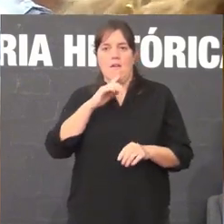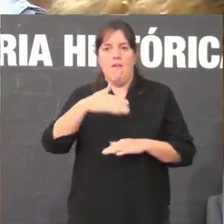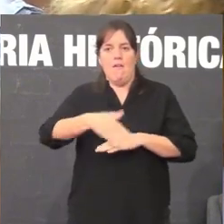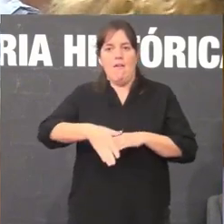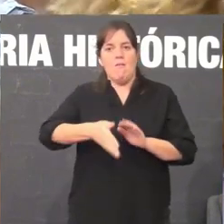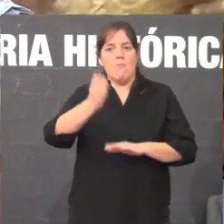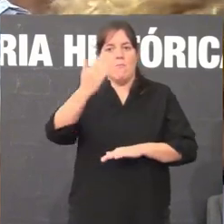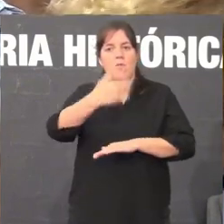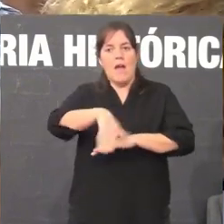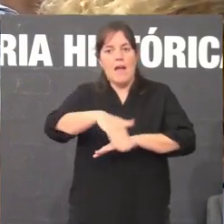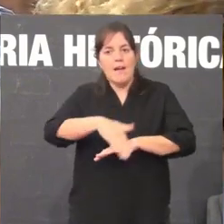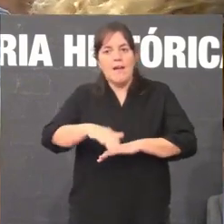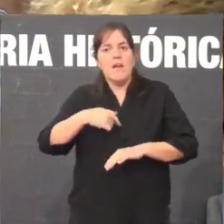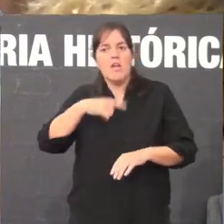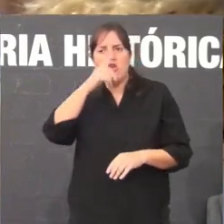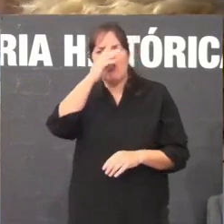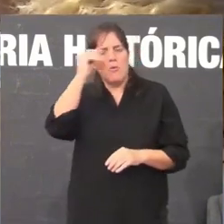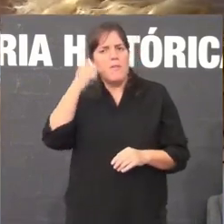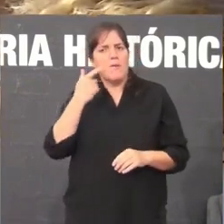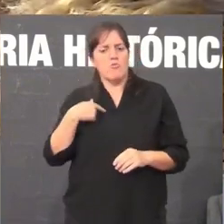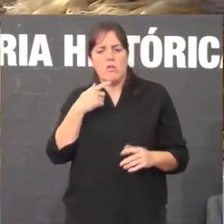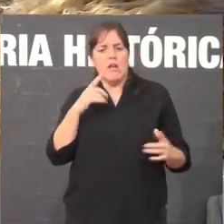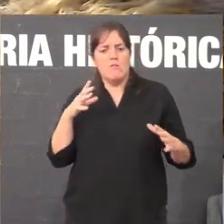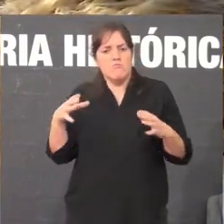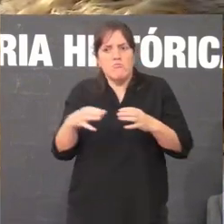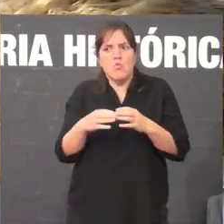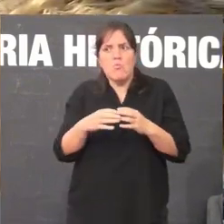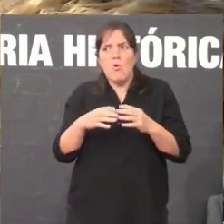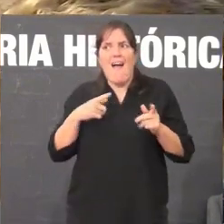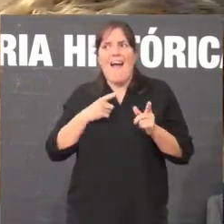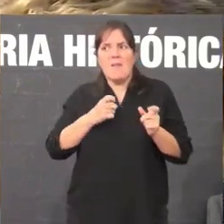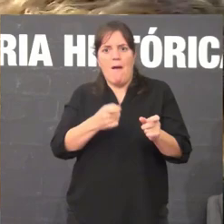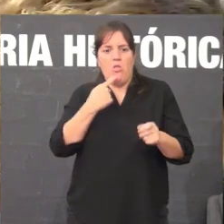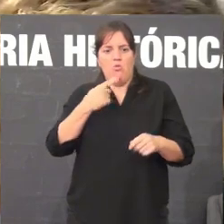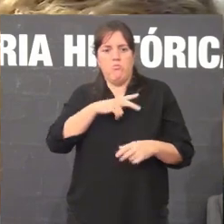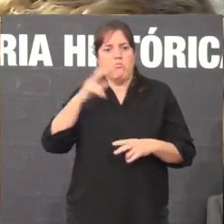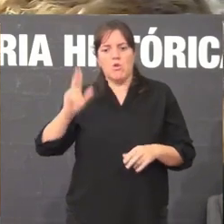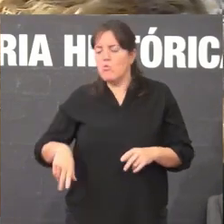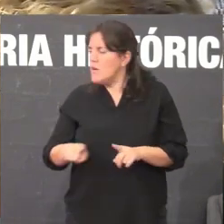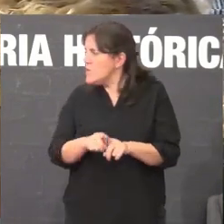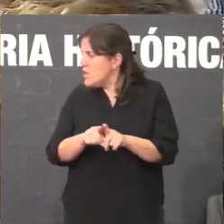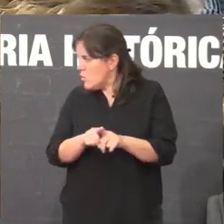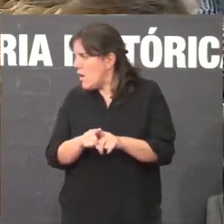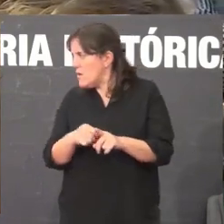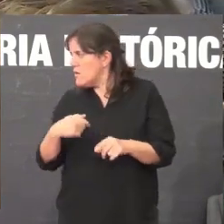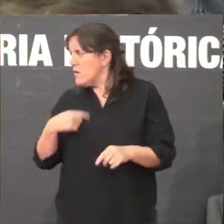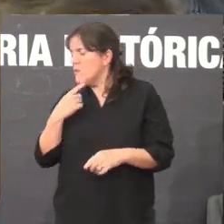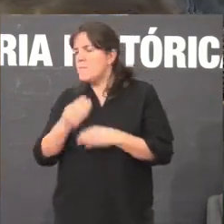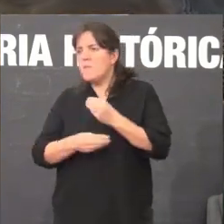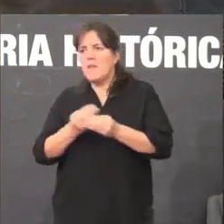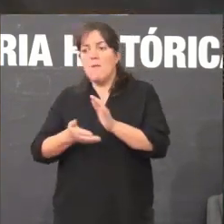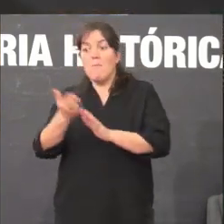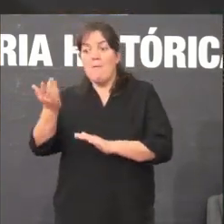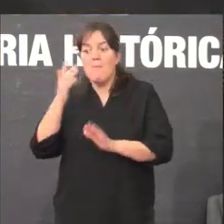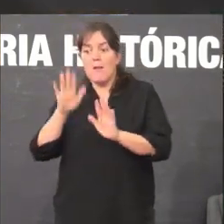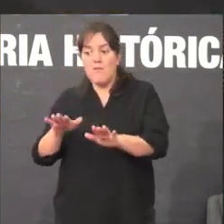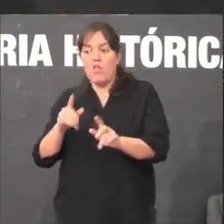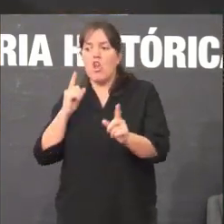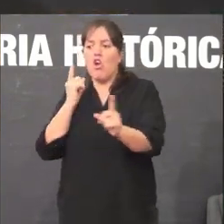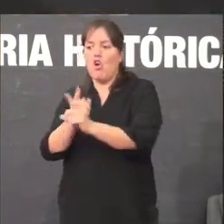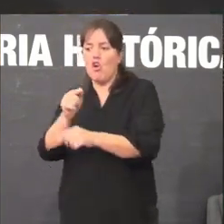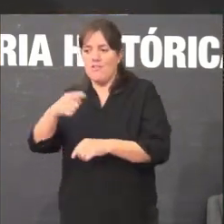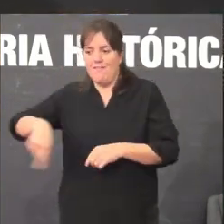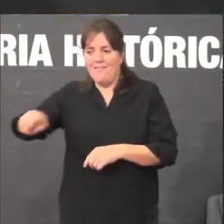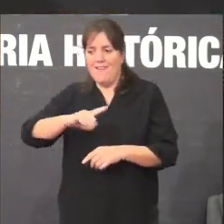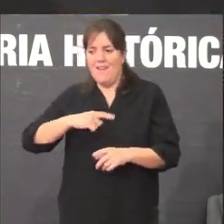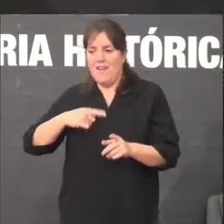nos esqueçamos, as Forças Armadas Portuguesas pediram às pessoas para ficar dentro de casa e para não virem para a rua se manifestar, mas a verdade